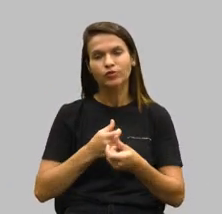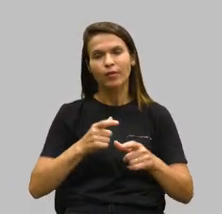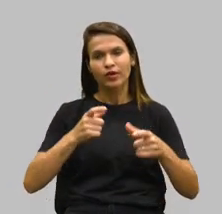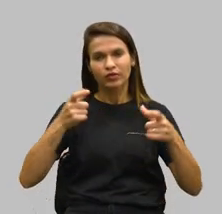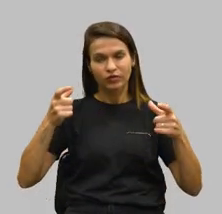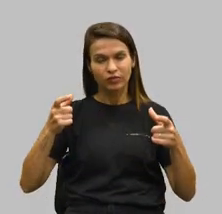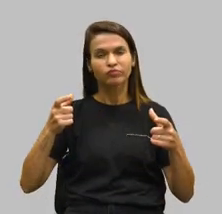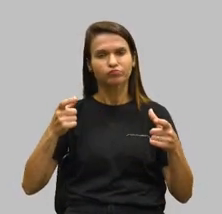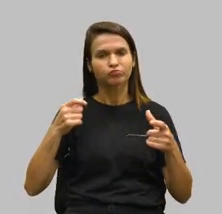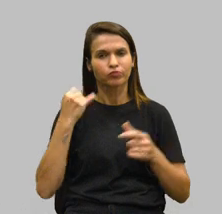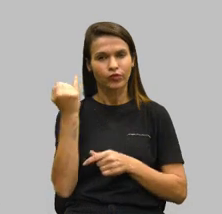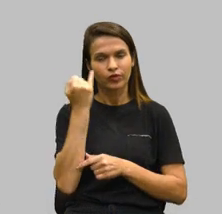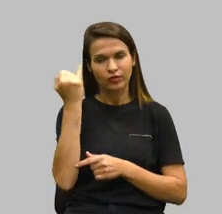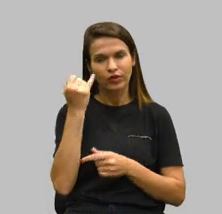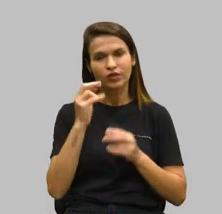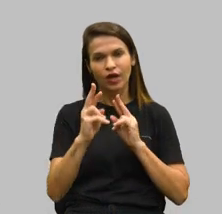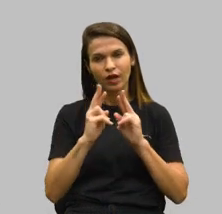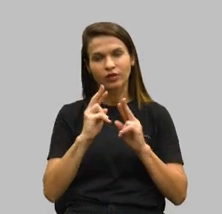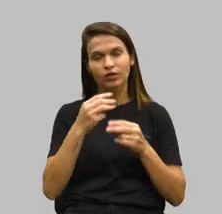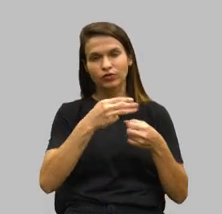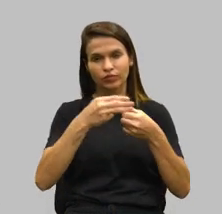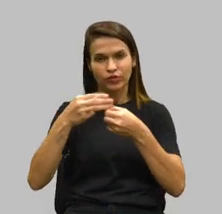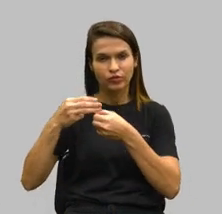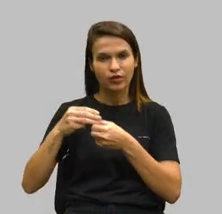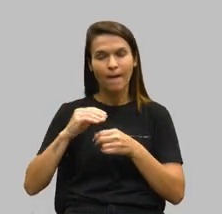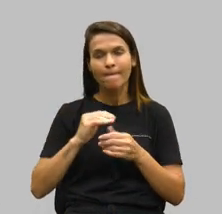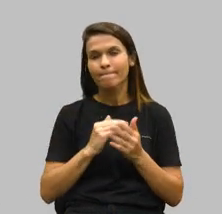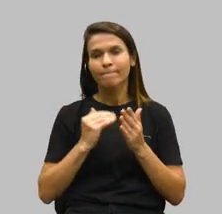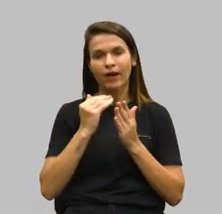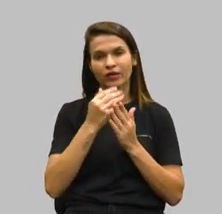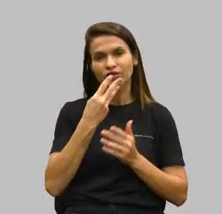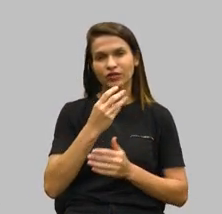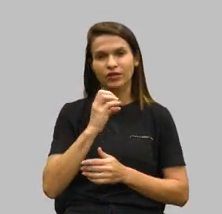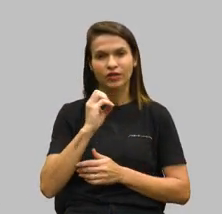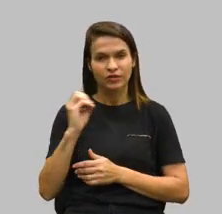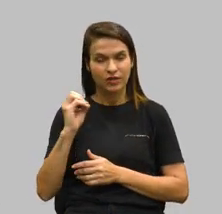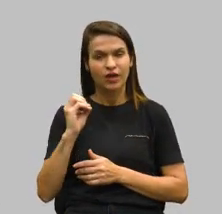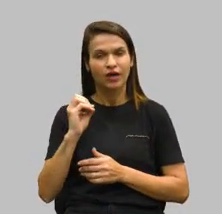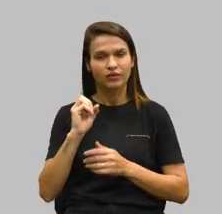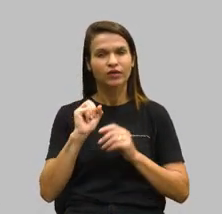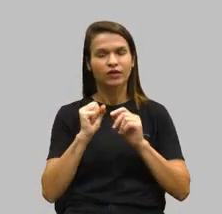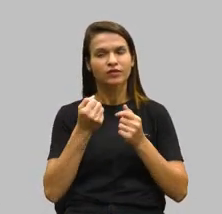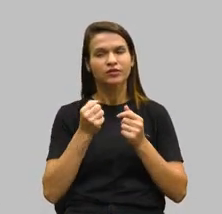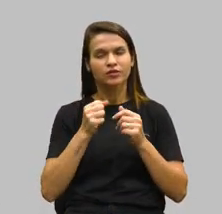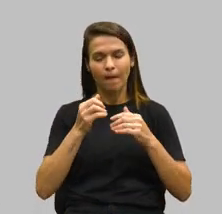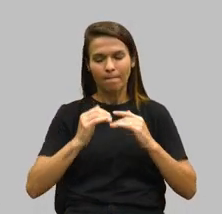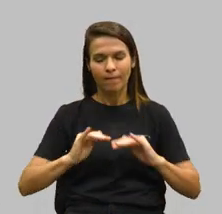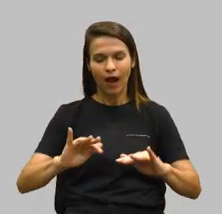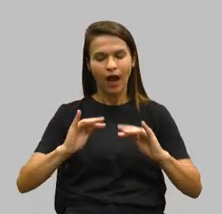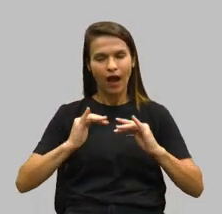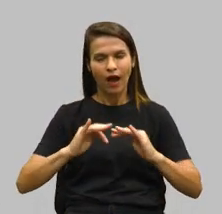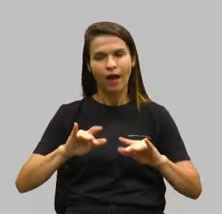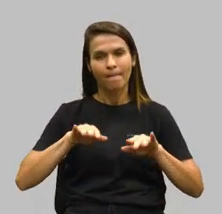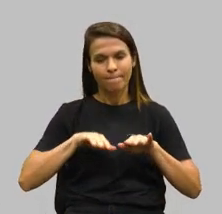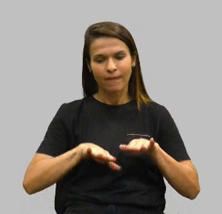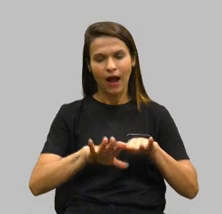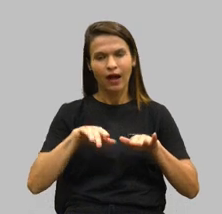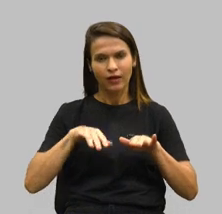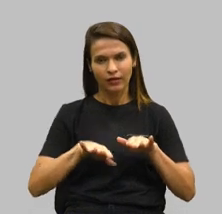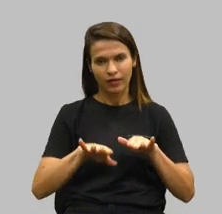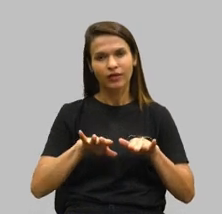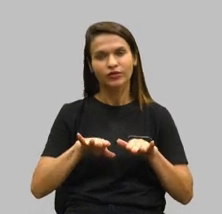significativa em relação aos municípios e mais de 300 máquinas de costura entregues em 2023 mas o trajeto moda preciso